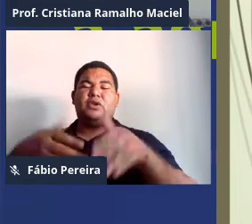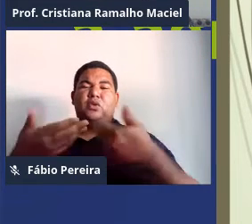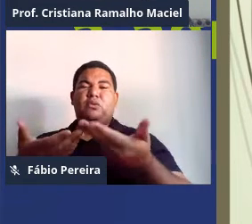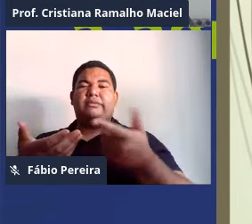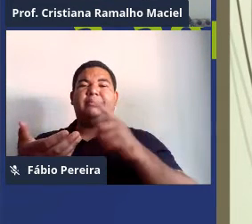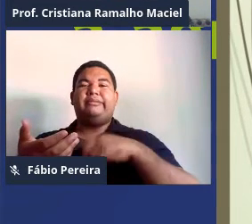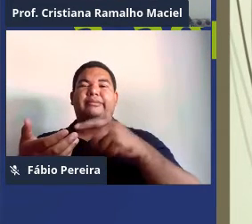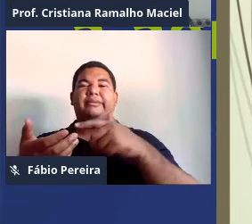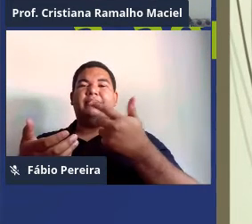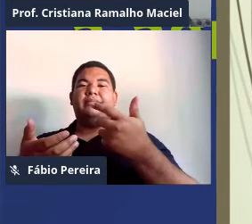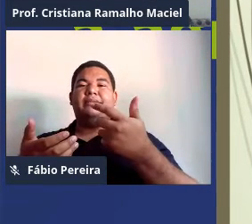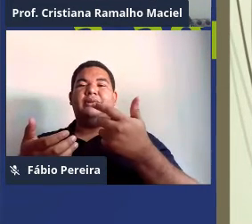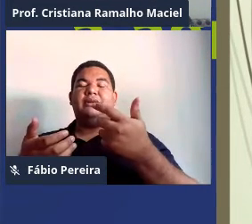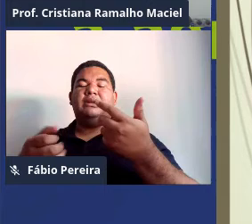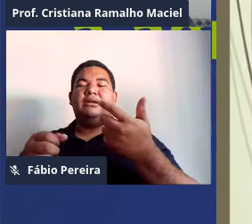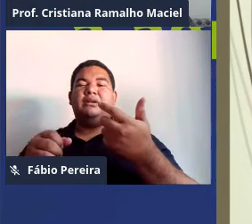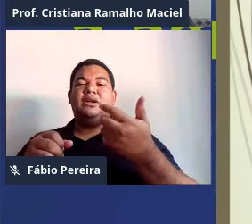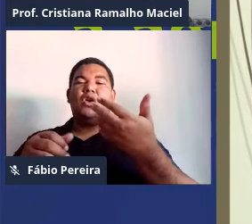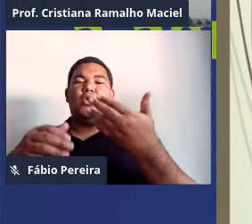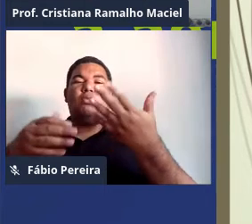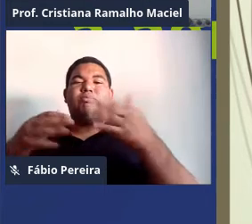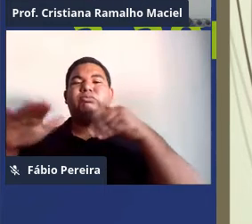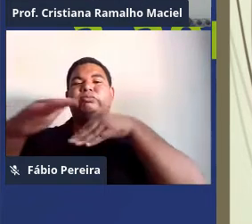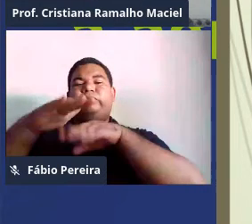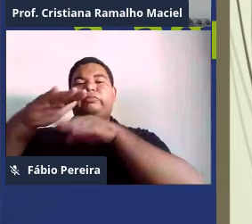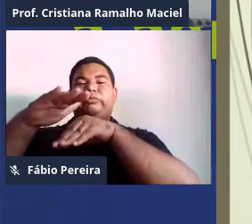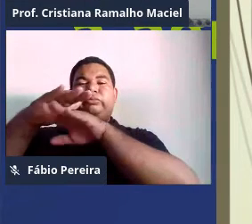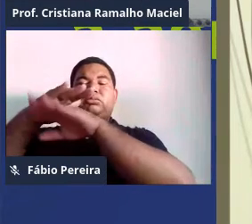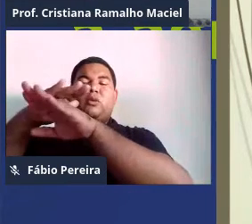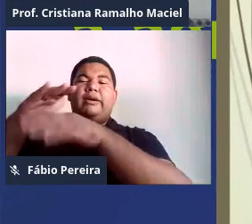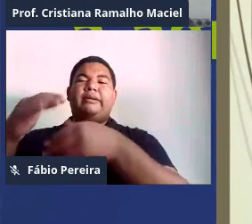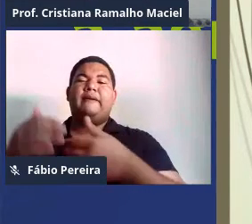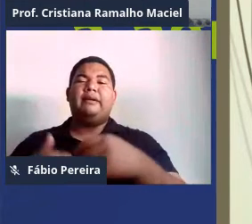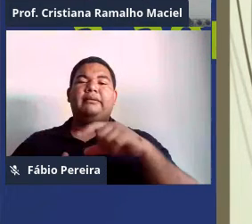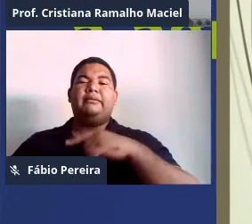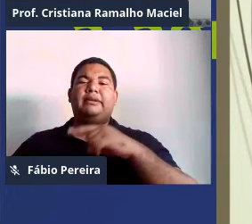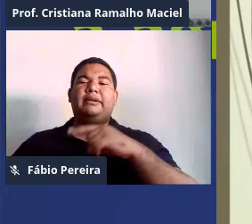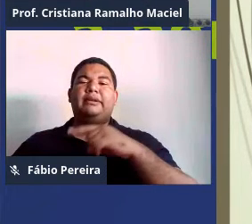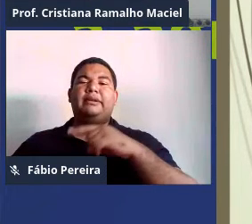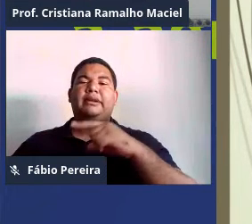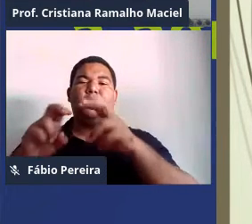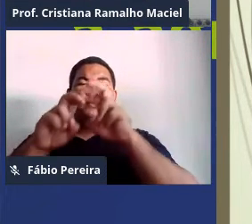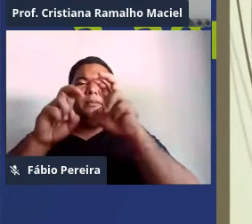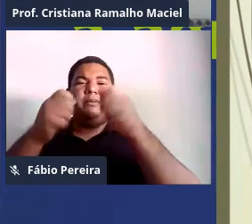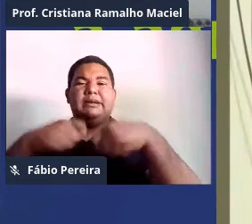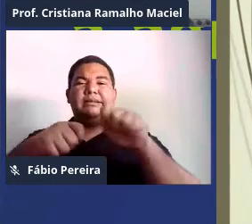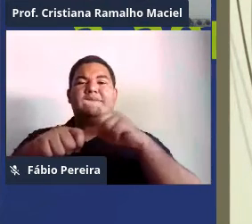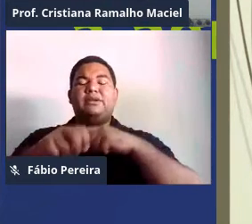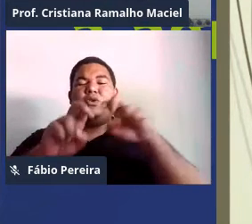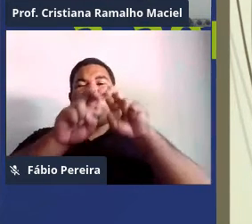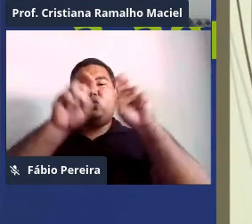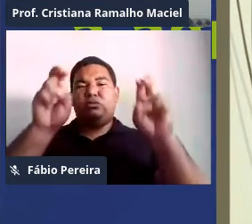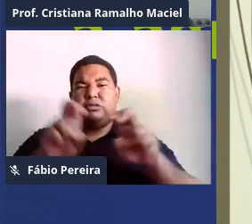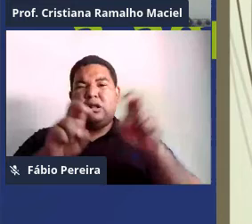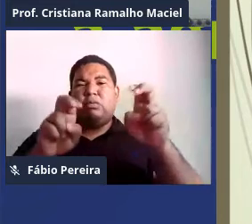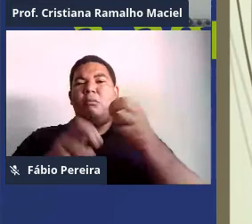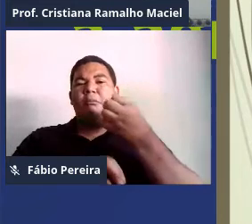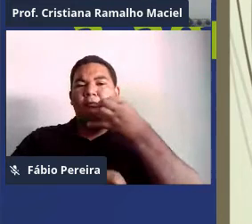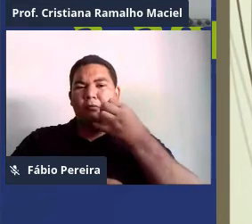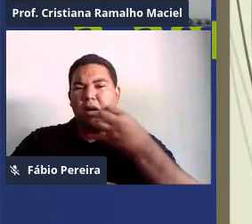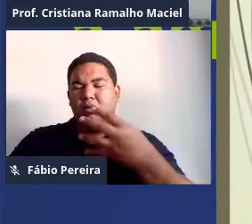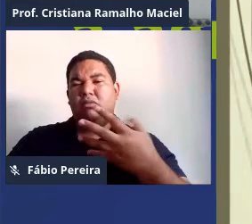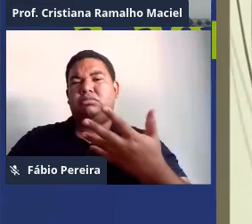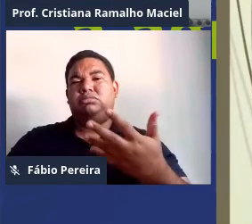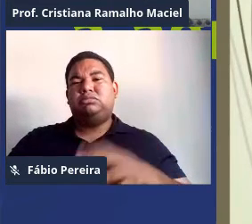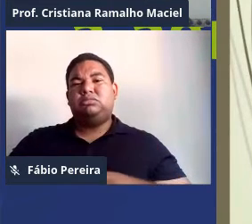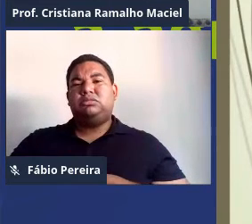dados. Para um gigantesco banco de dados, eu preciso de um computador potente. Então, para vocês terem uma